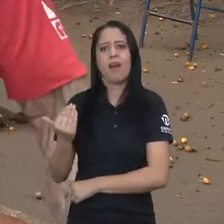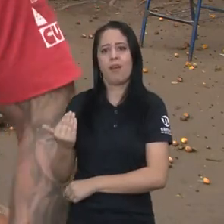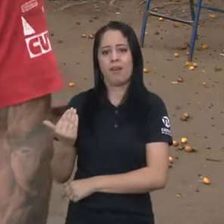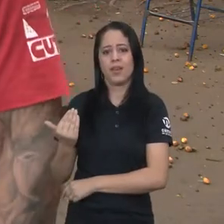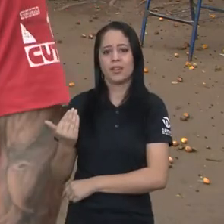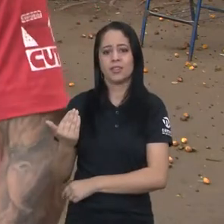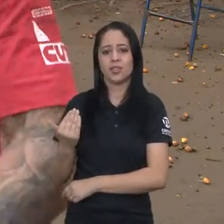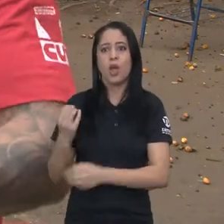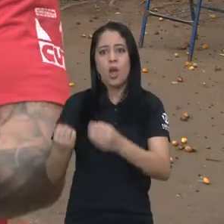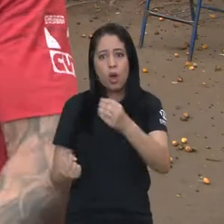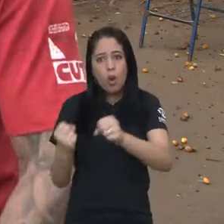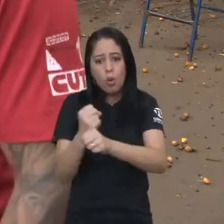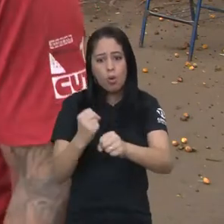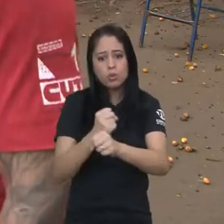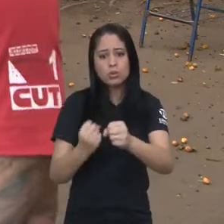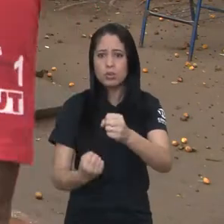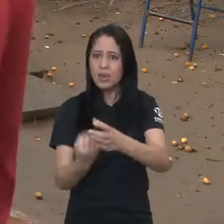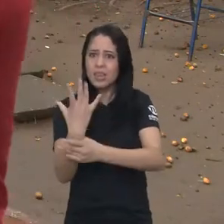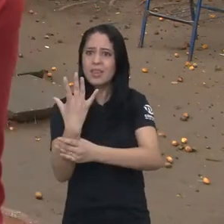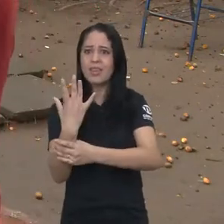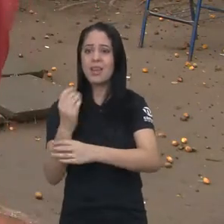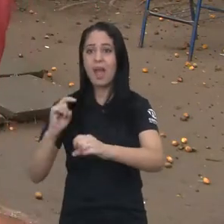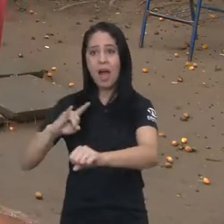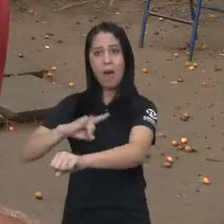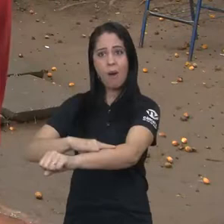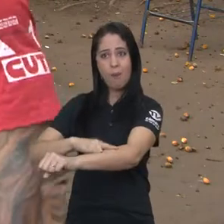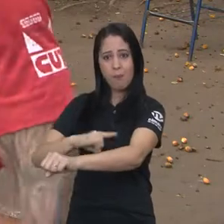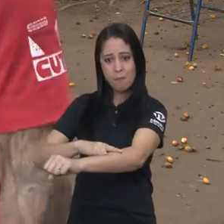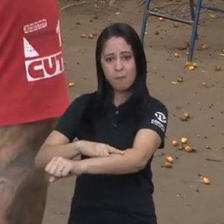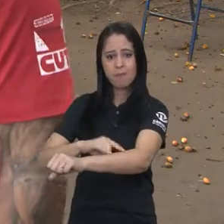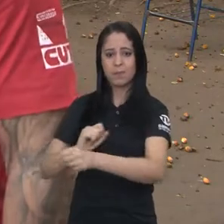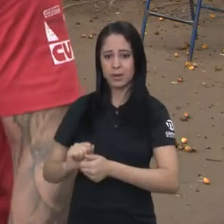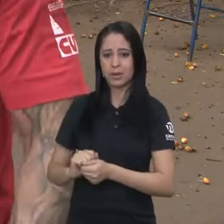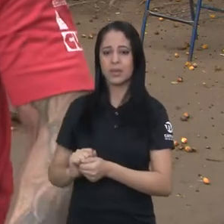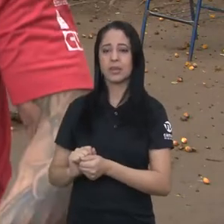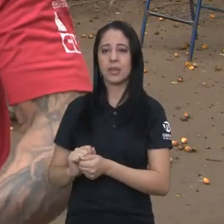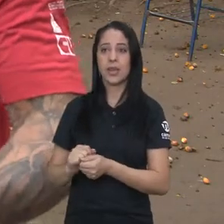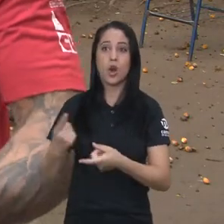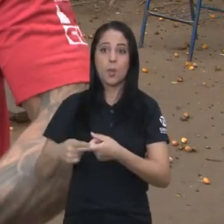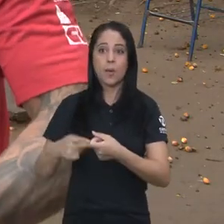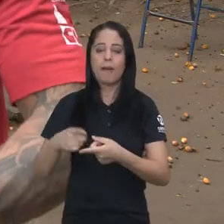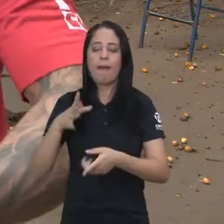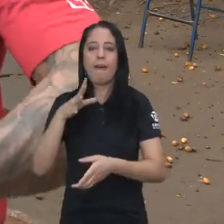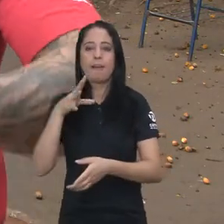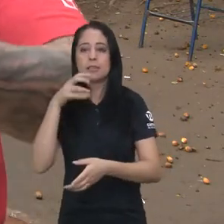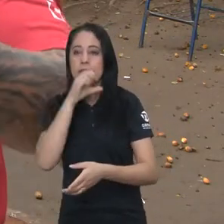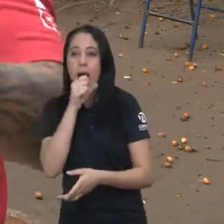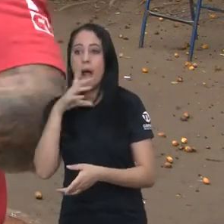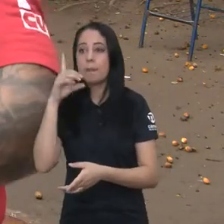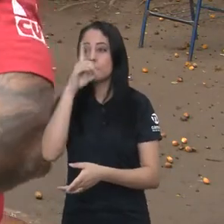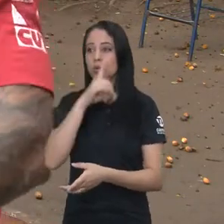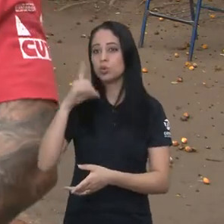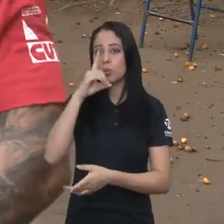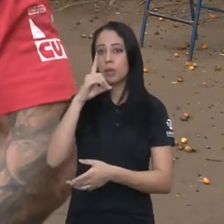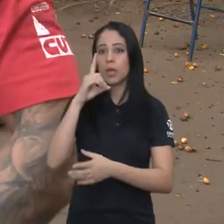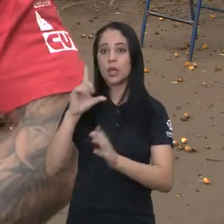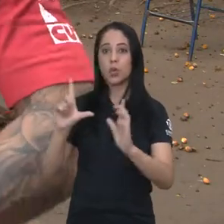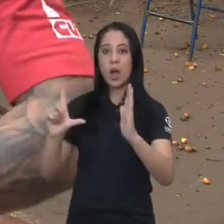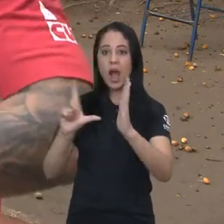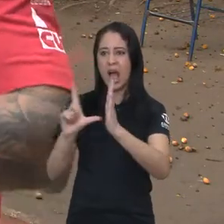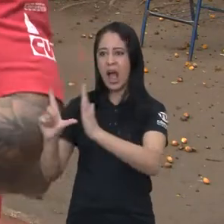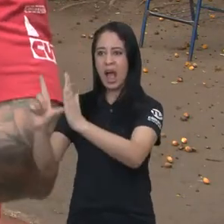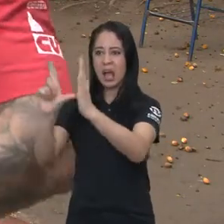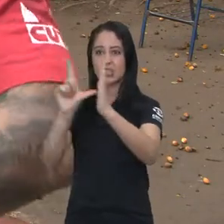nós vem pedindo a categoria vem pedindo aqui um banheiro né Principalmente aqui no final de semana